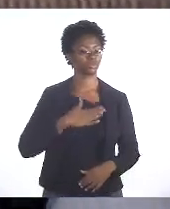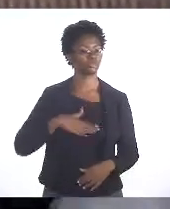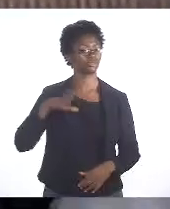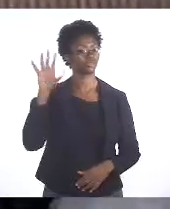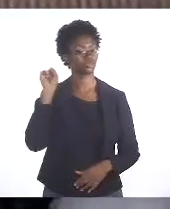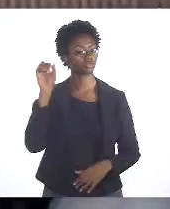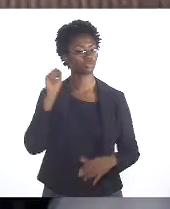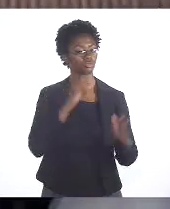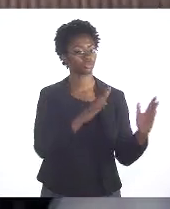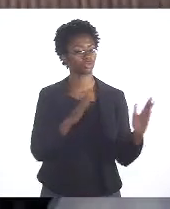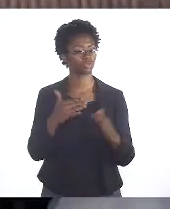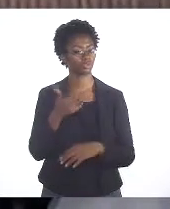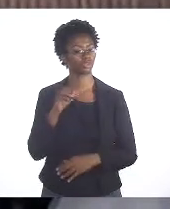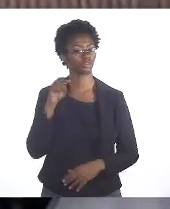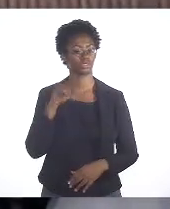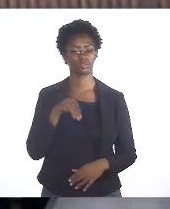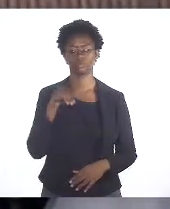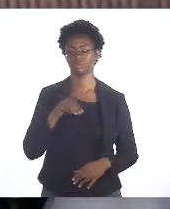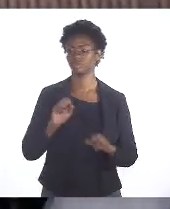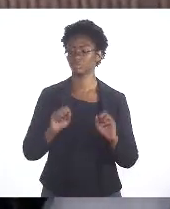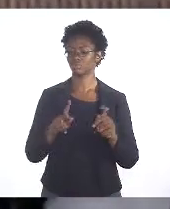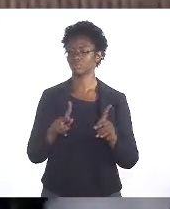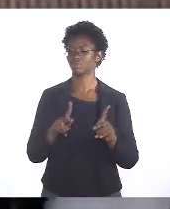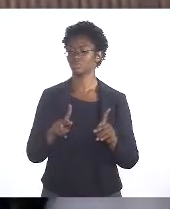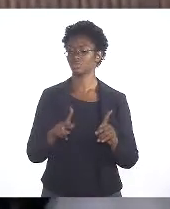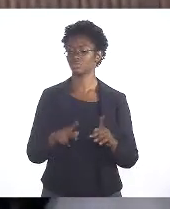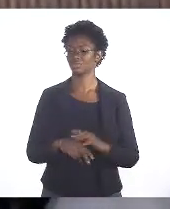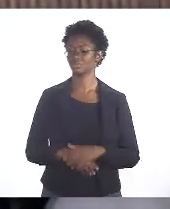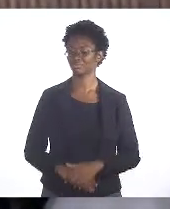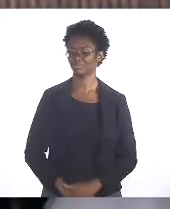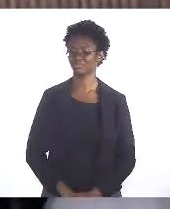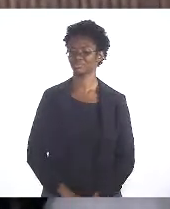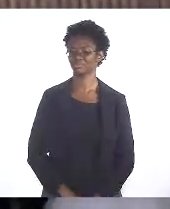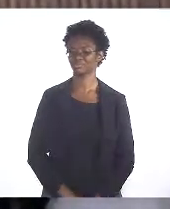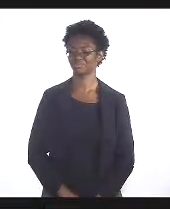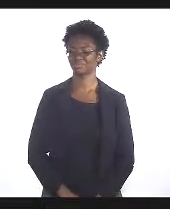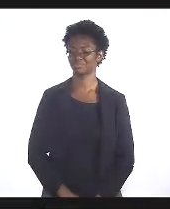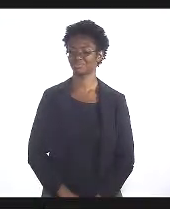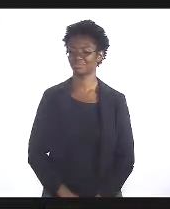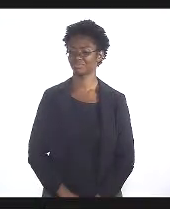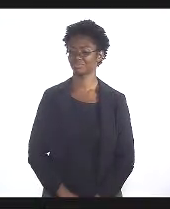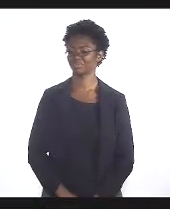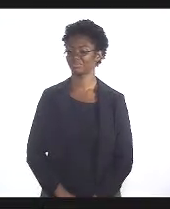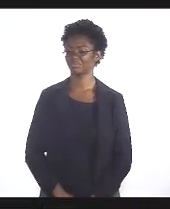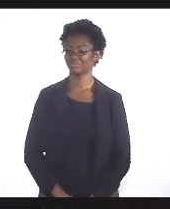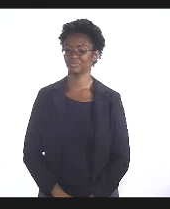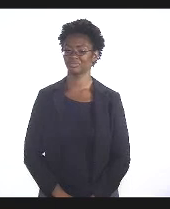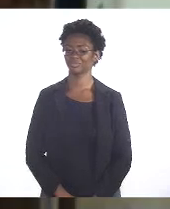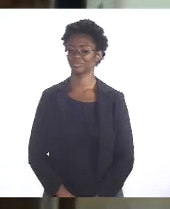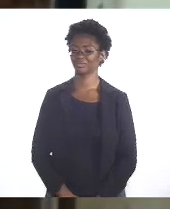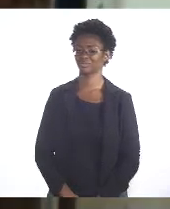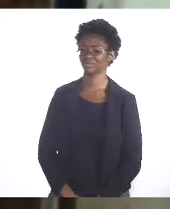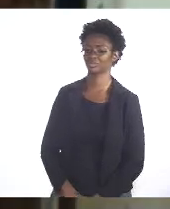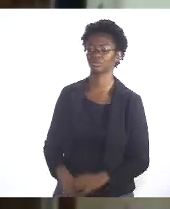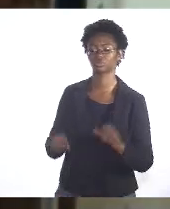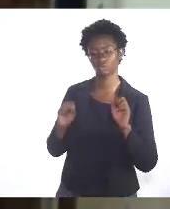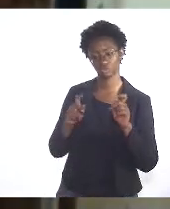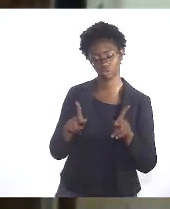pelo período de 10 minutos regimentais. Pois não, senhora